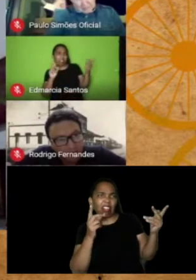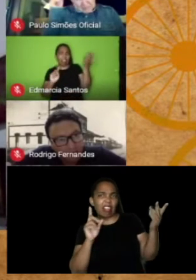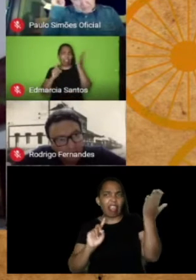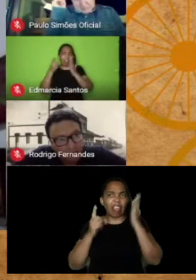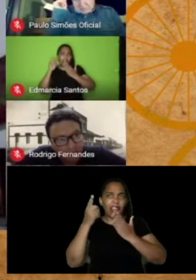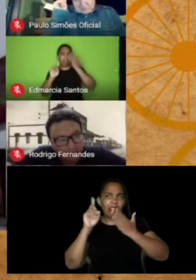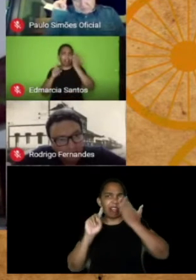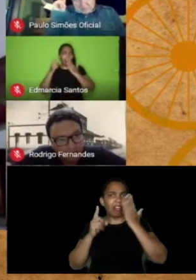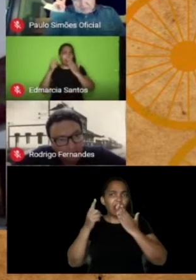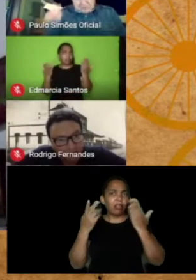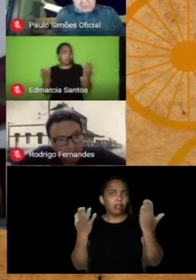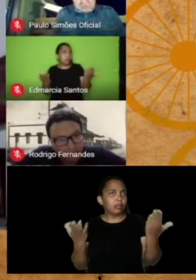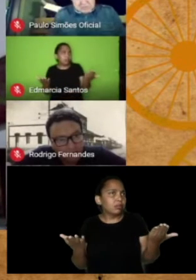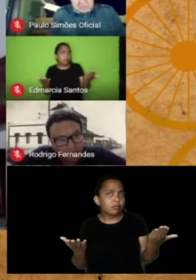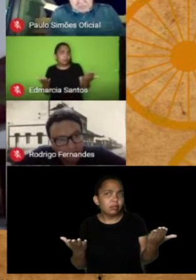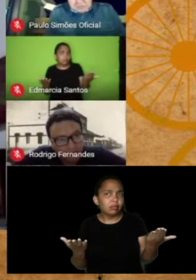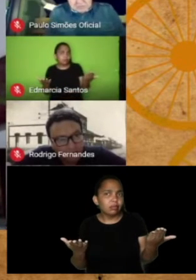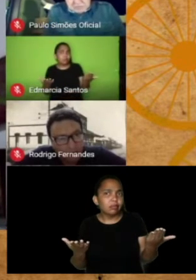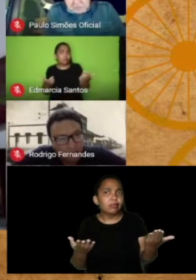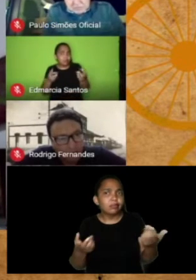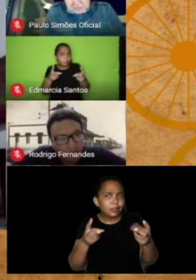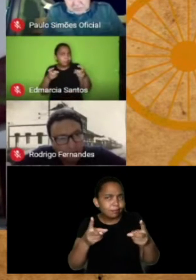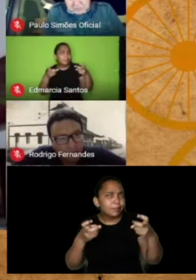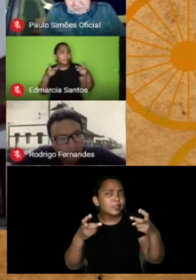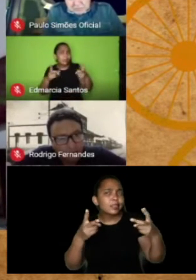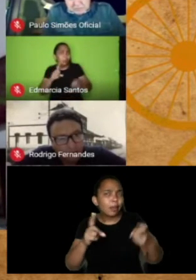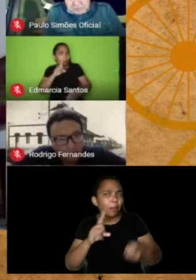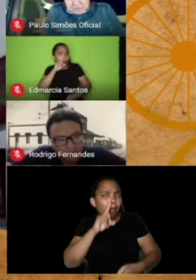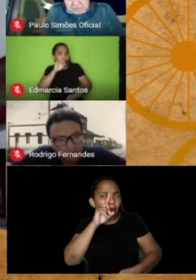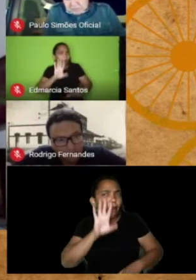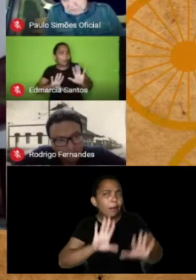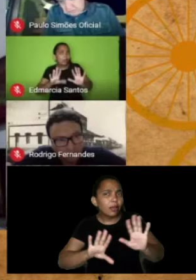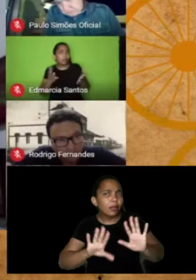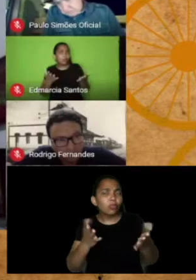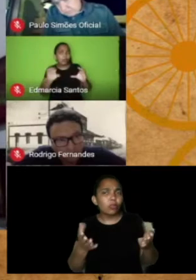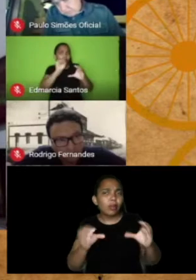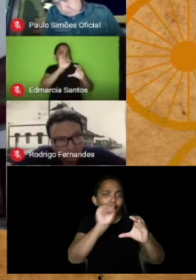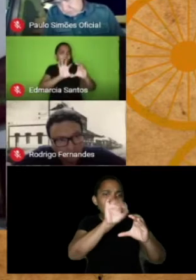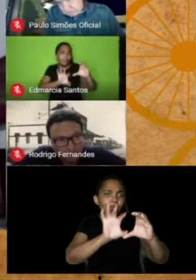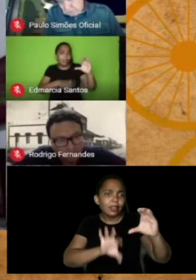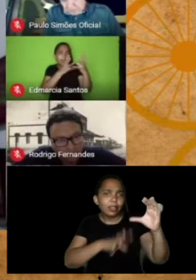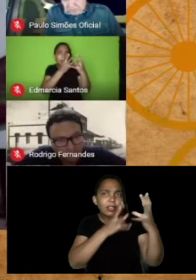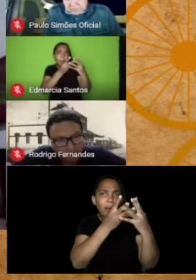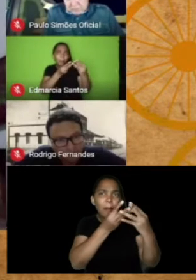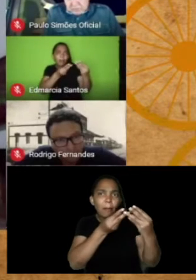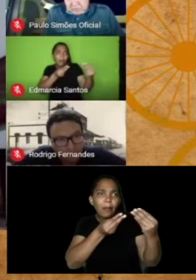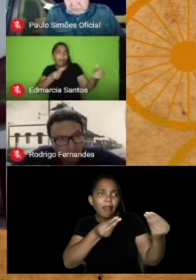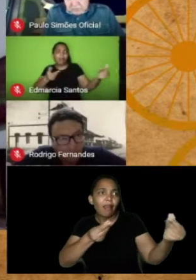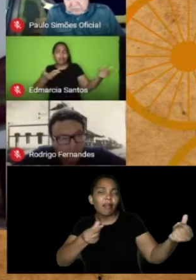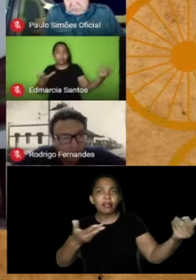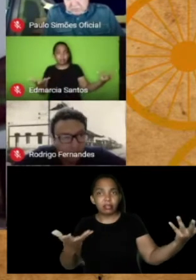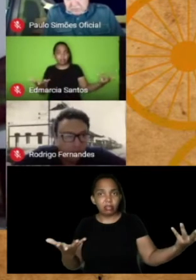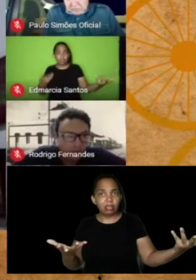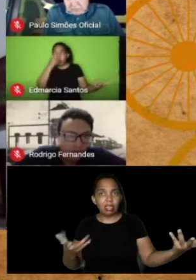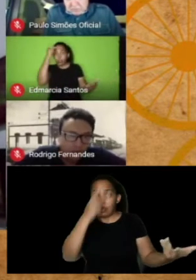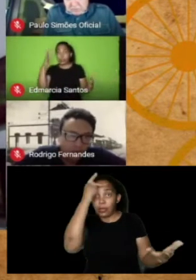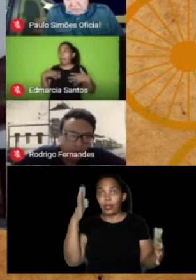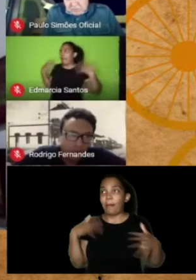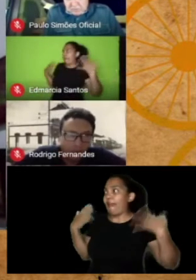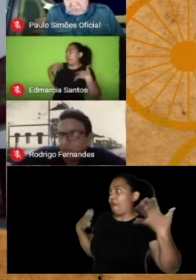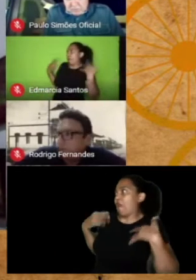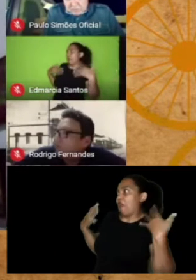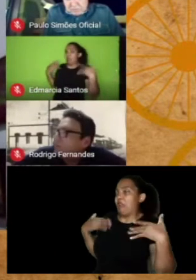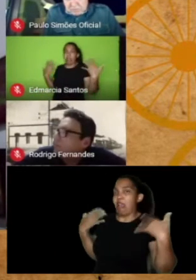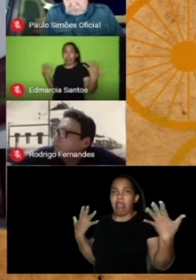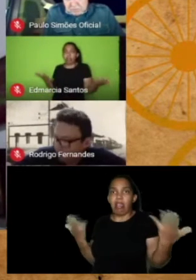Tá? Olha o perigo que você tem de descaracterizar. Ah, mas o pessoal agora ficou mais entusiasmado e está todo mundo fazendo